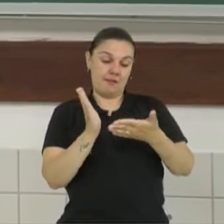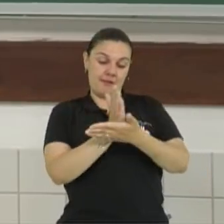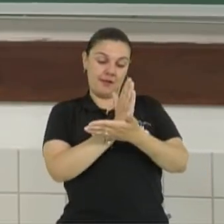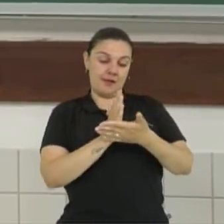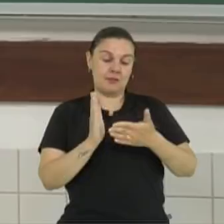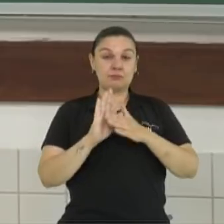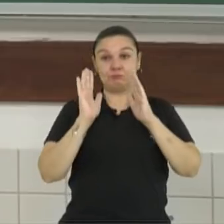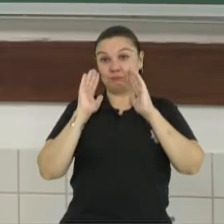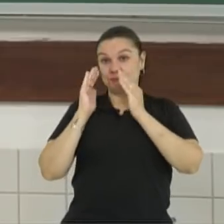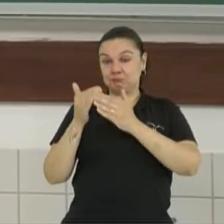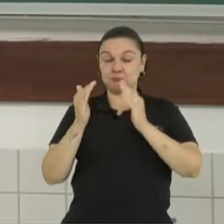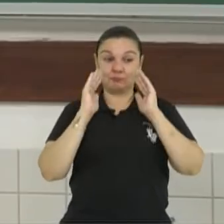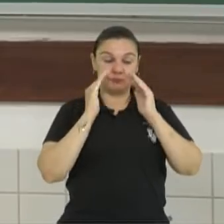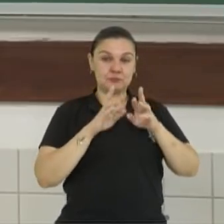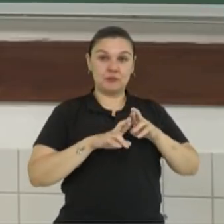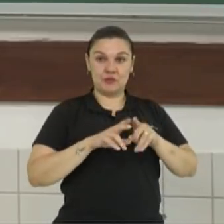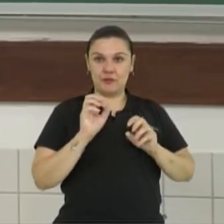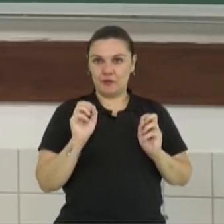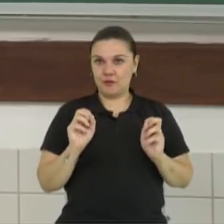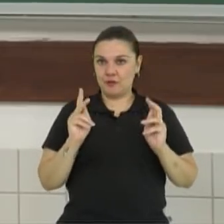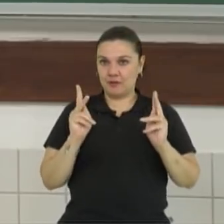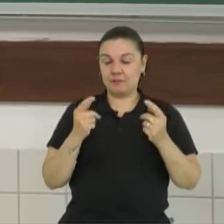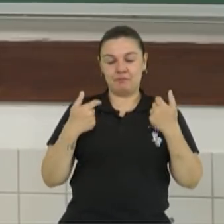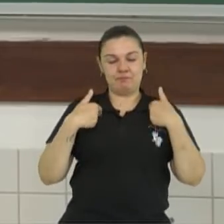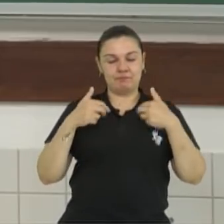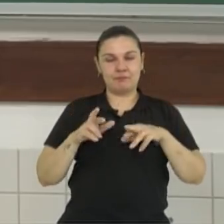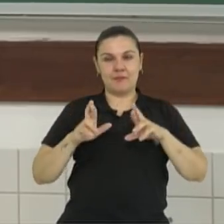classificadas de maneiras diferentes, ok? Eu